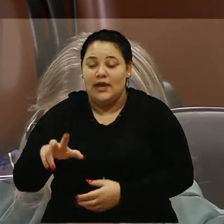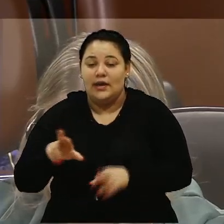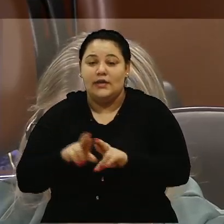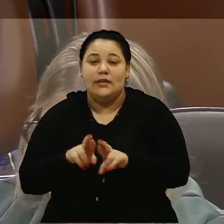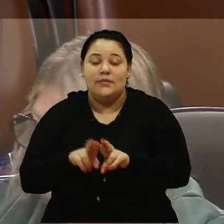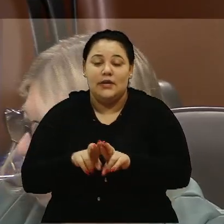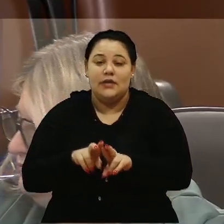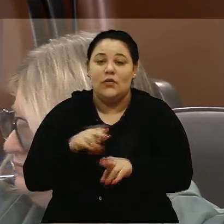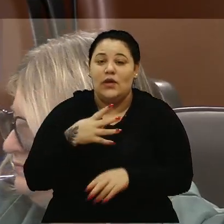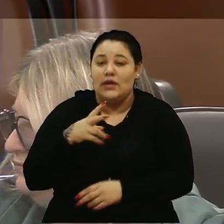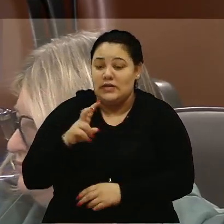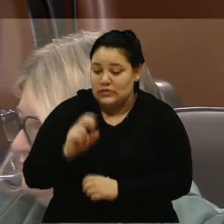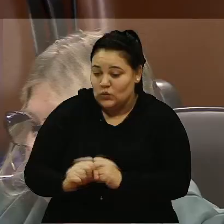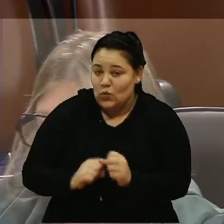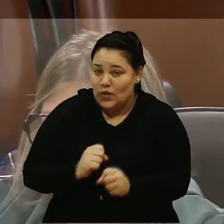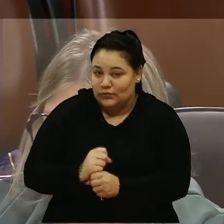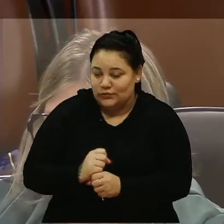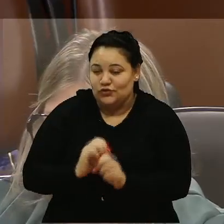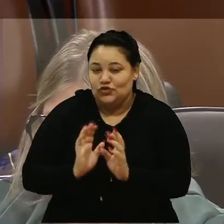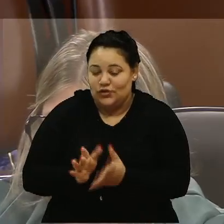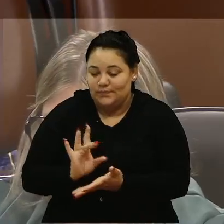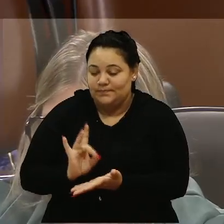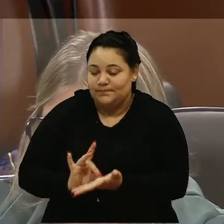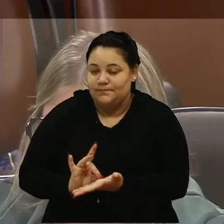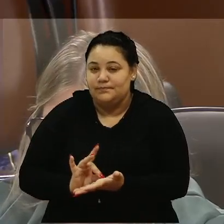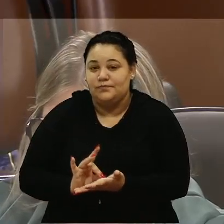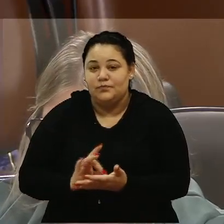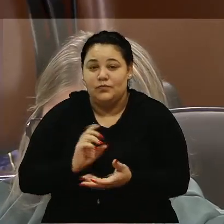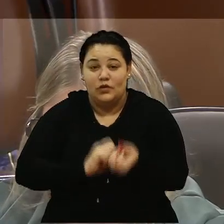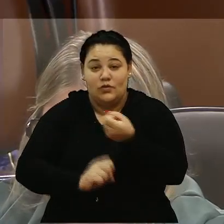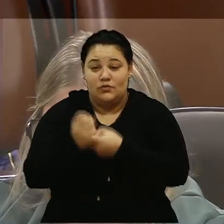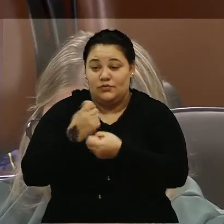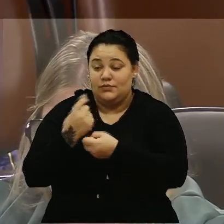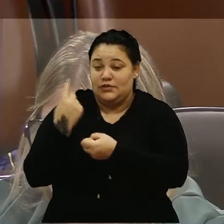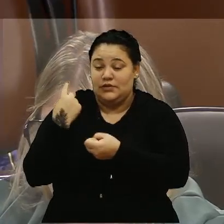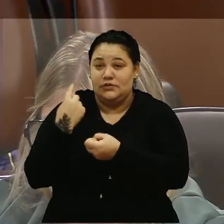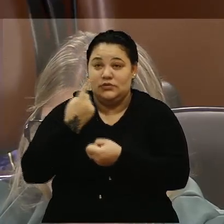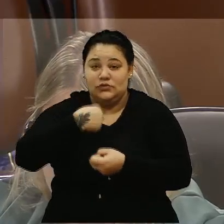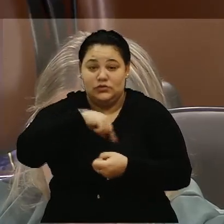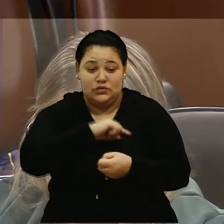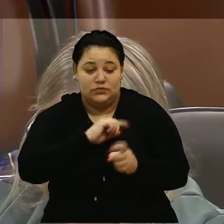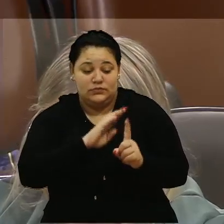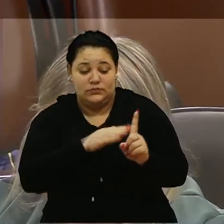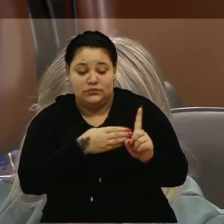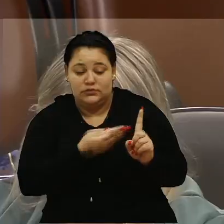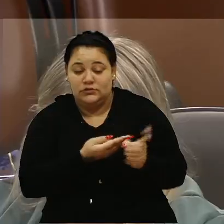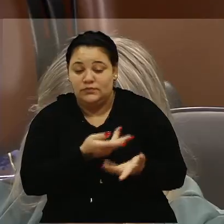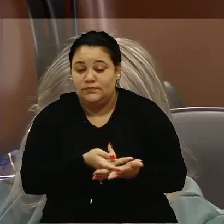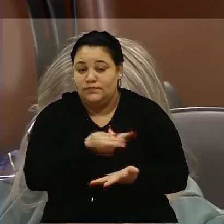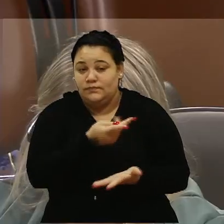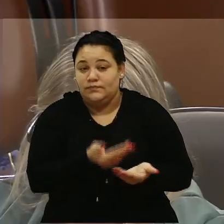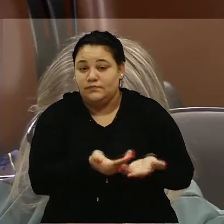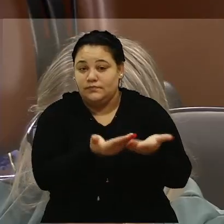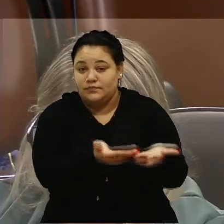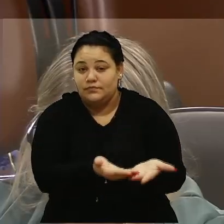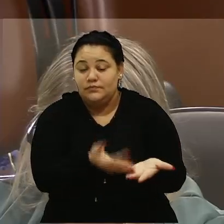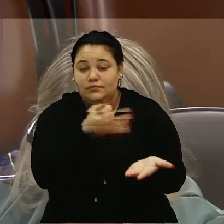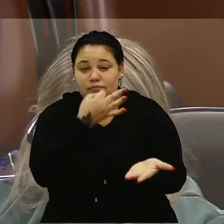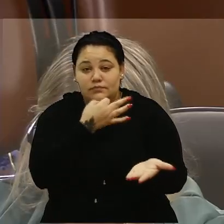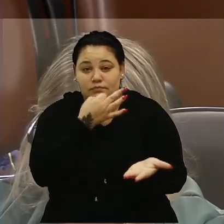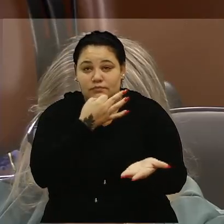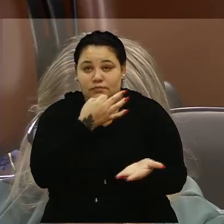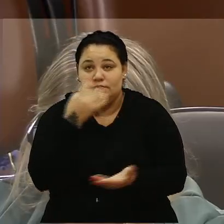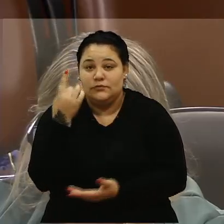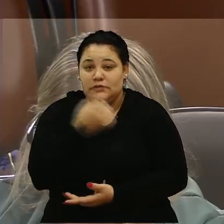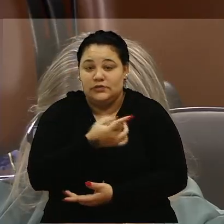ano passado, presidente, para concluir, nós fizemos uma homenagem aqui, entregamos o troféu Caxias para o